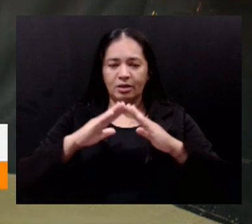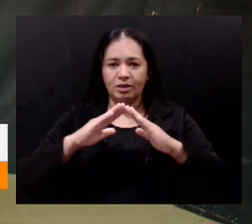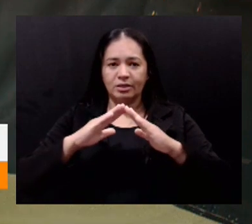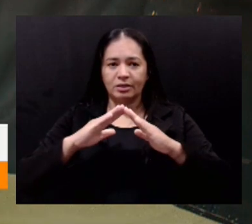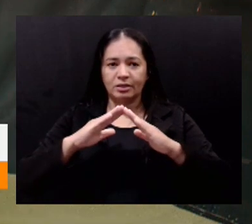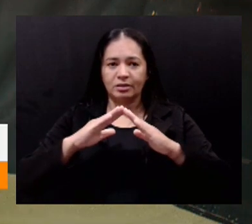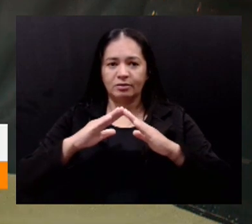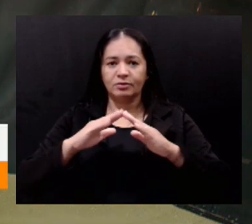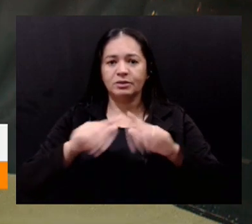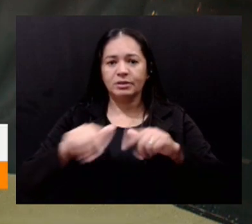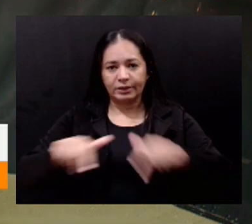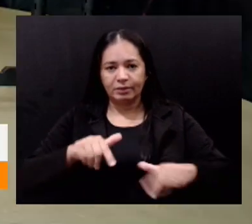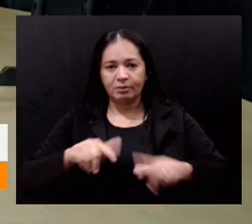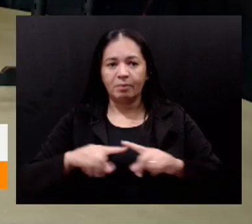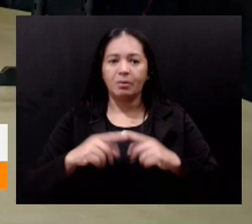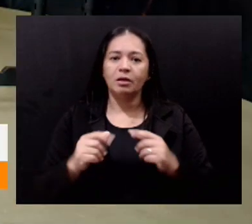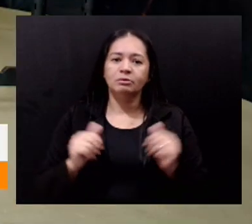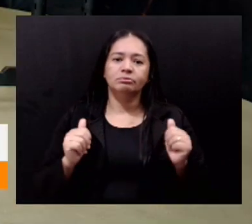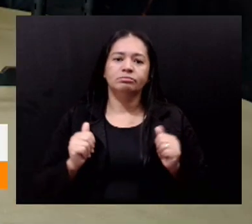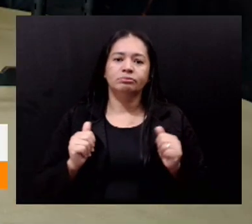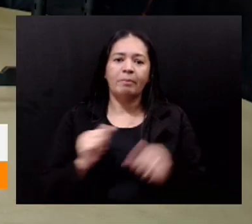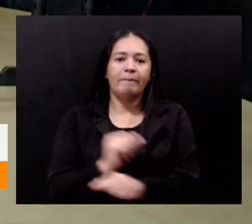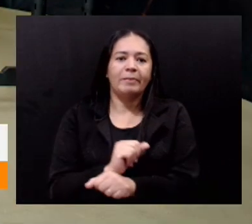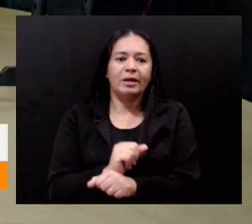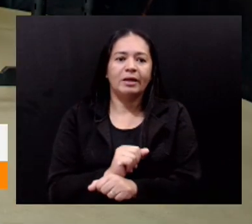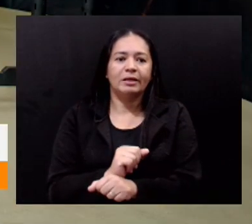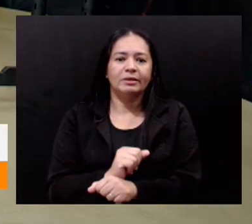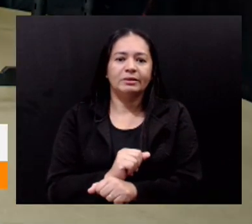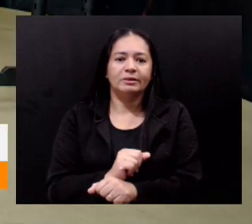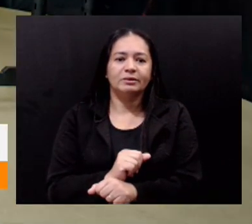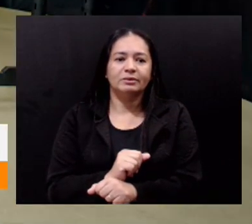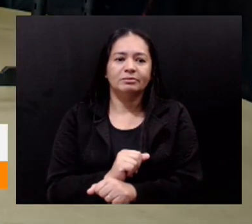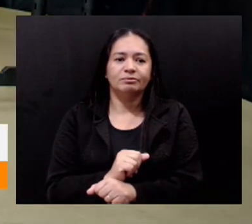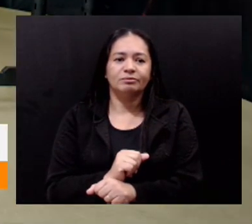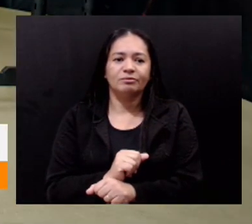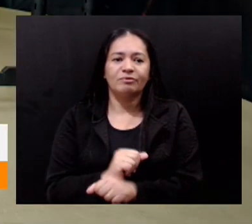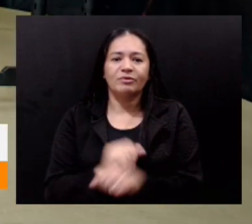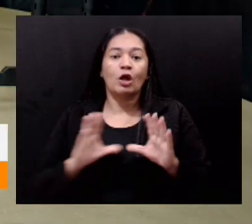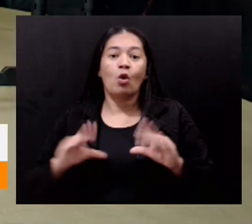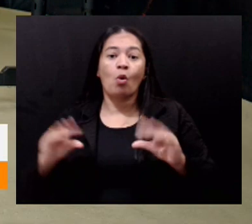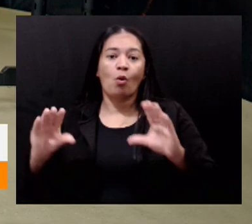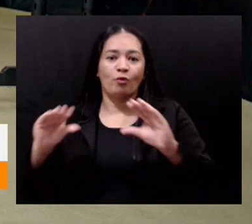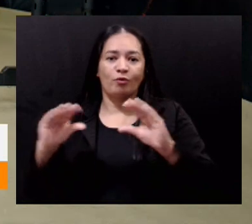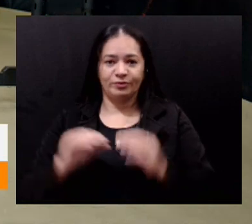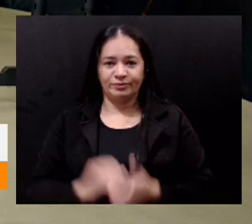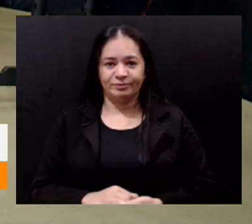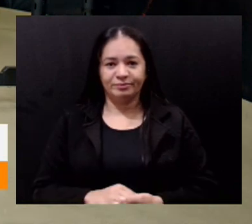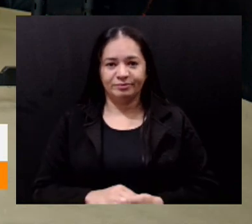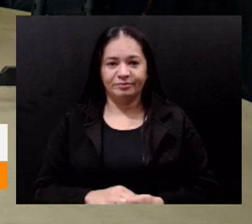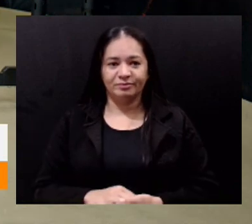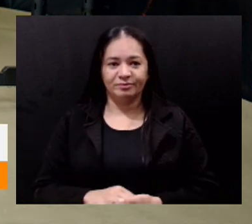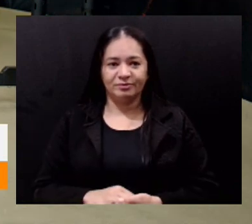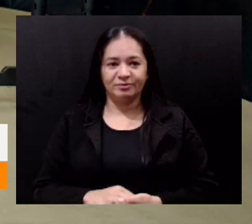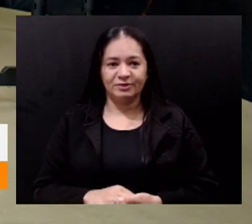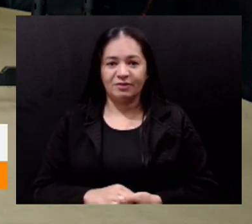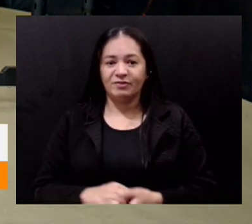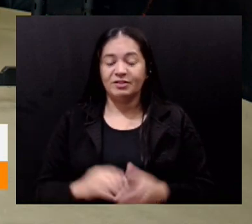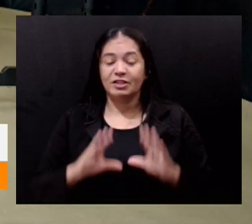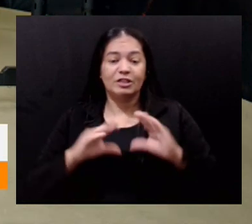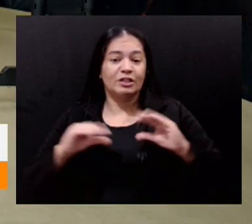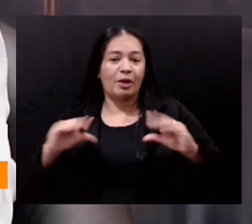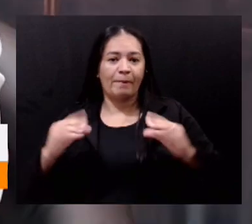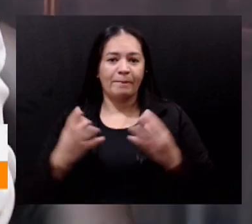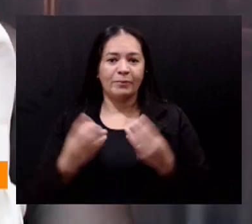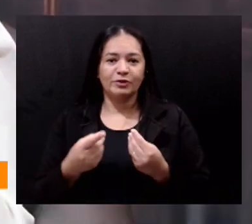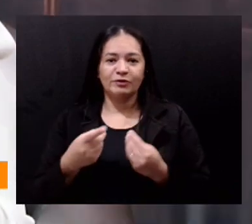parado, trabalhando, exatamente. Você tá né. muito a zona de conforto, É. né. Você Aham. tá muito confortável e você sempre se manter